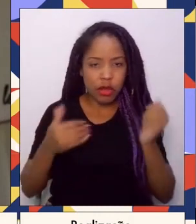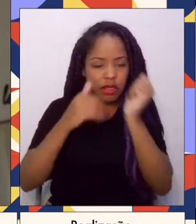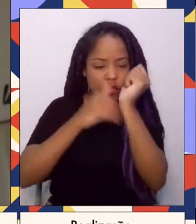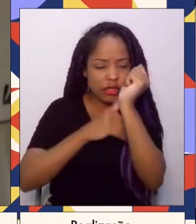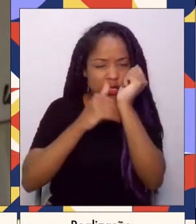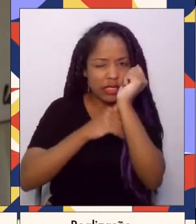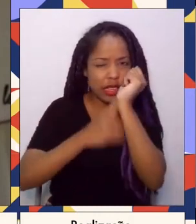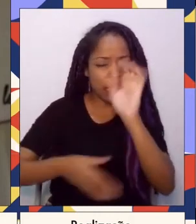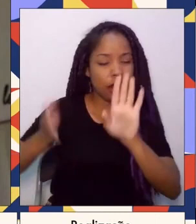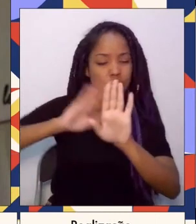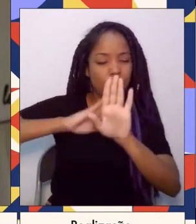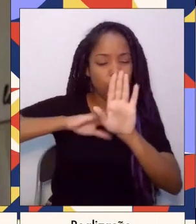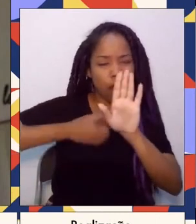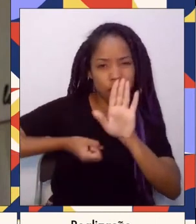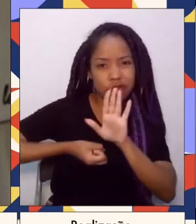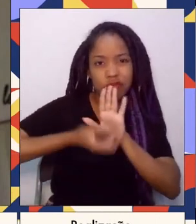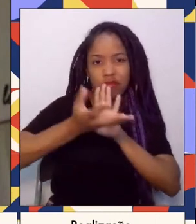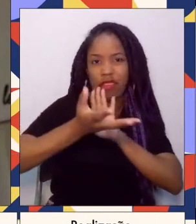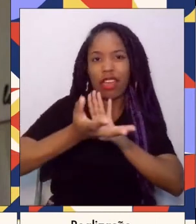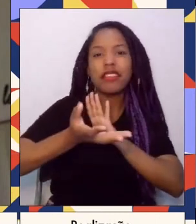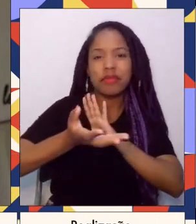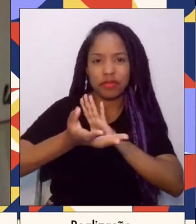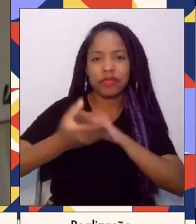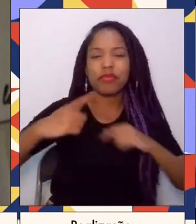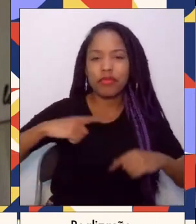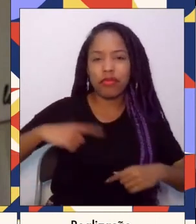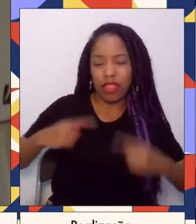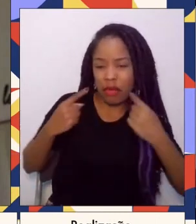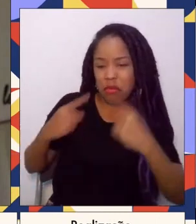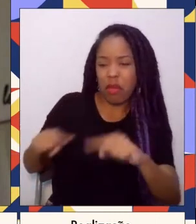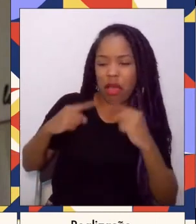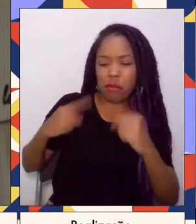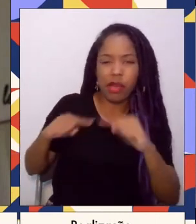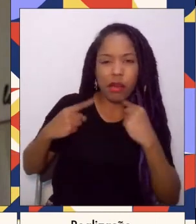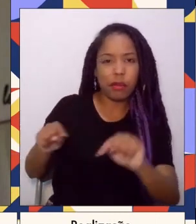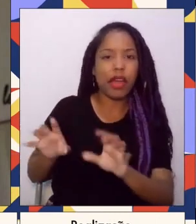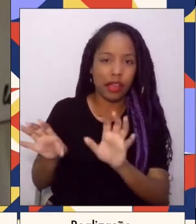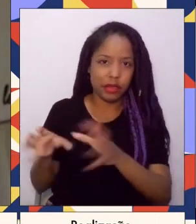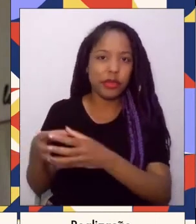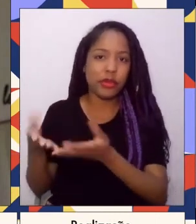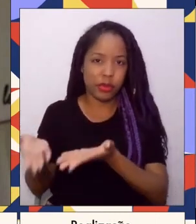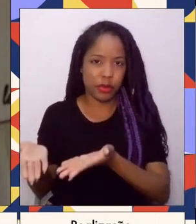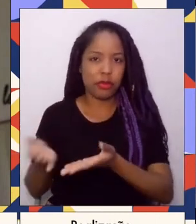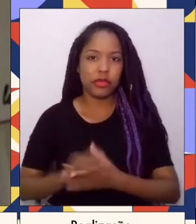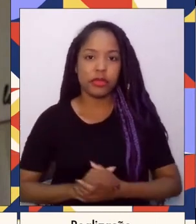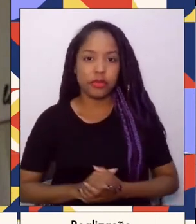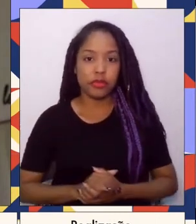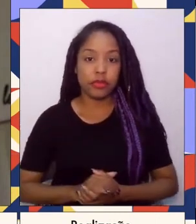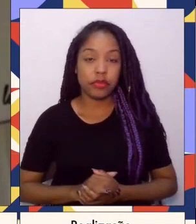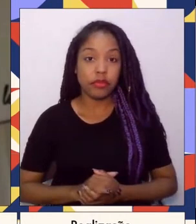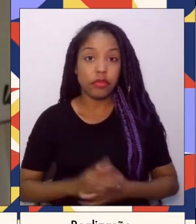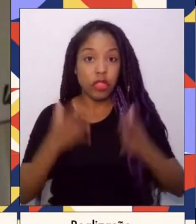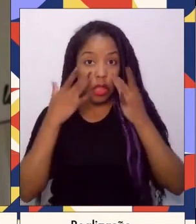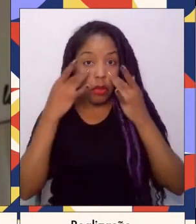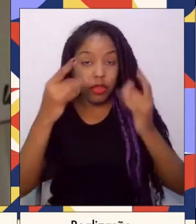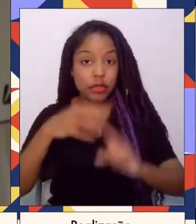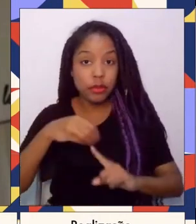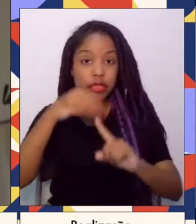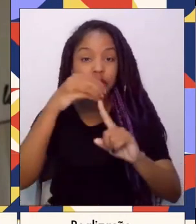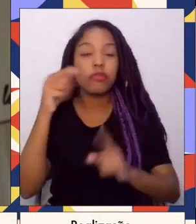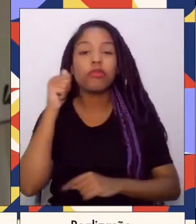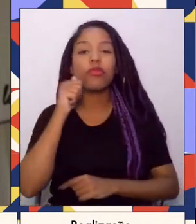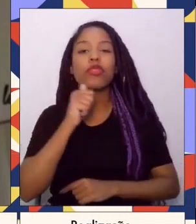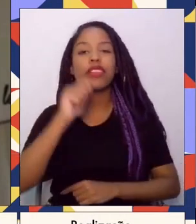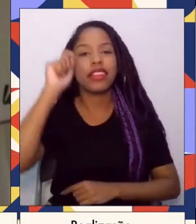espaços para agredir esses grupos com destaque muito preocupante para as mulheres negras já que segundo uma pesquisa